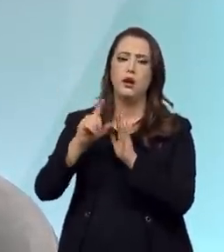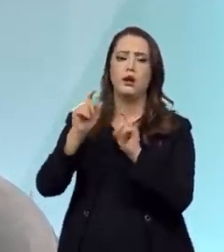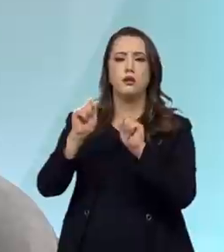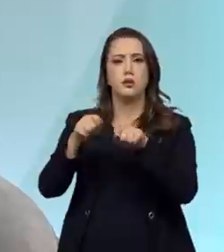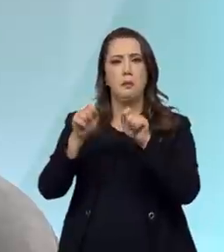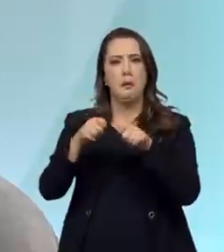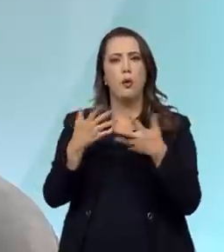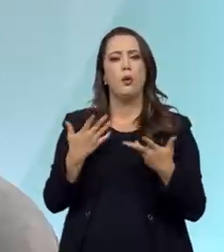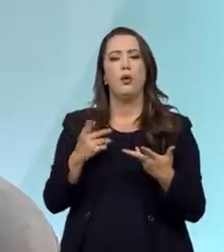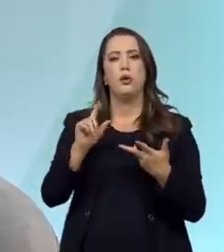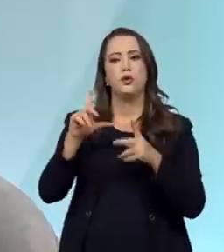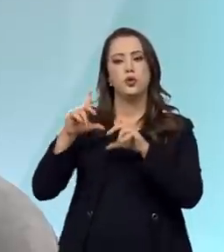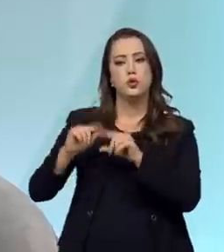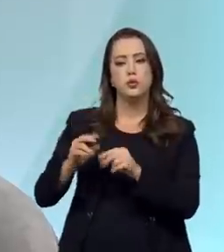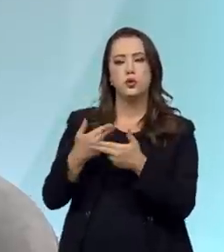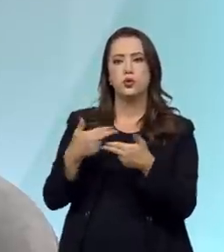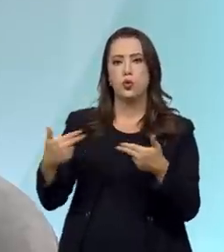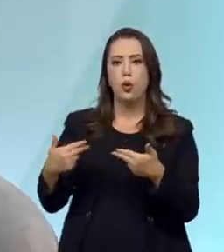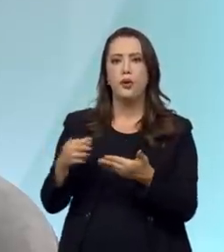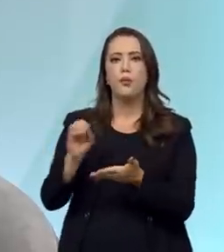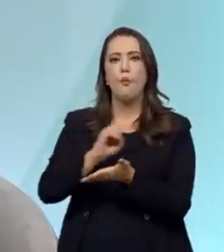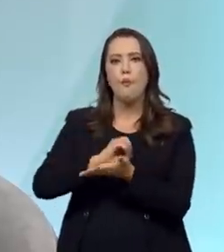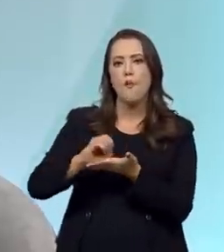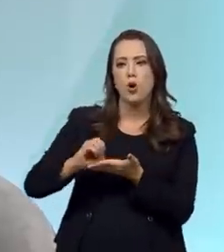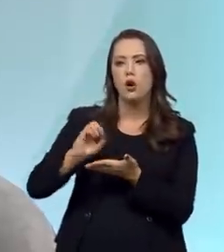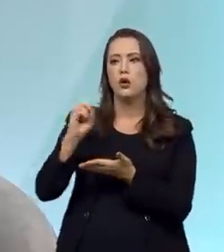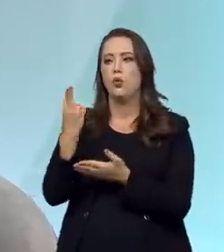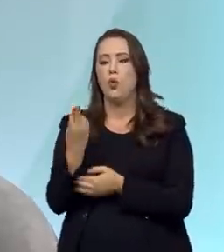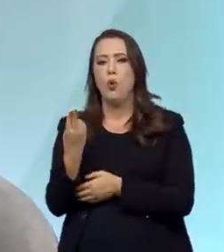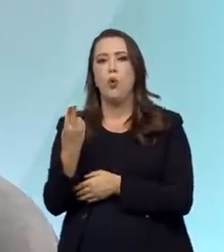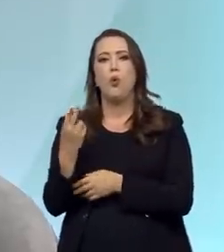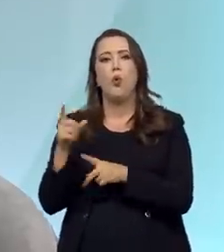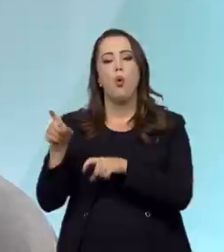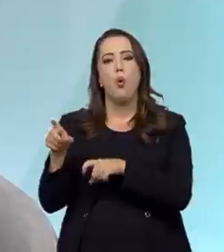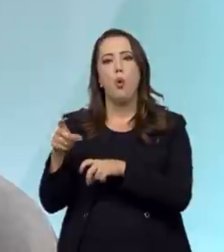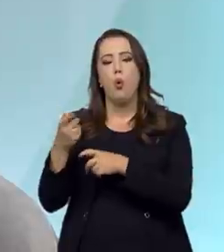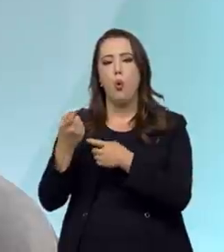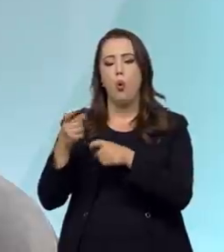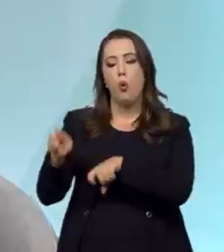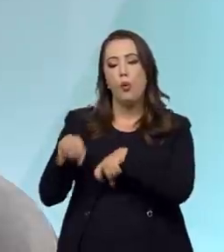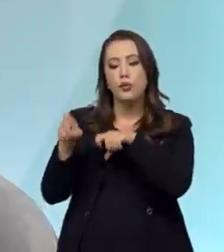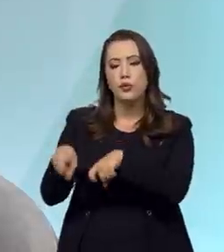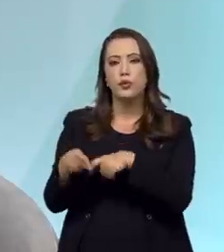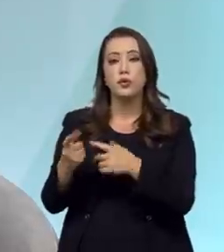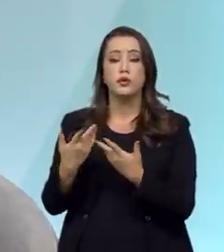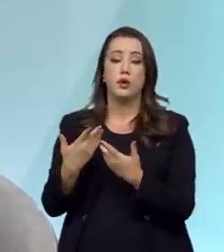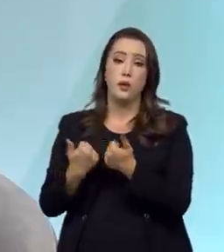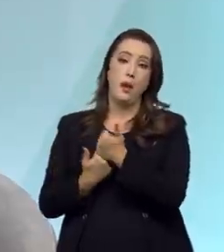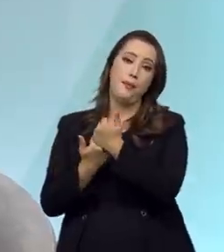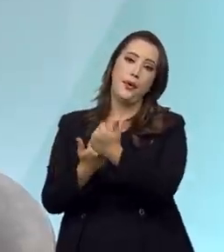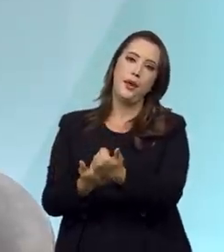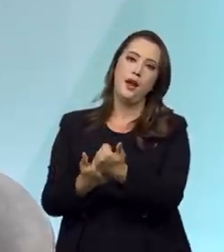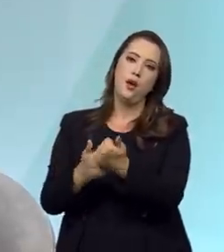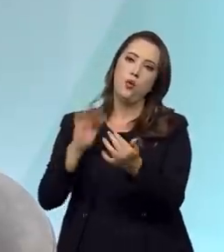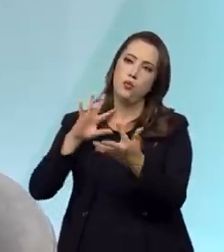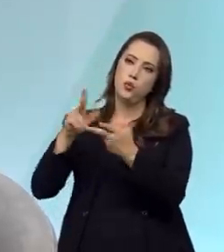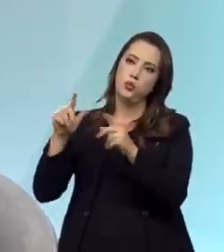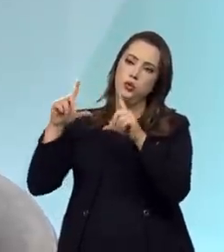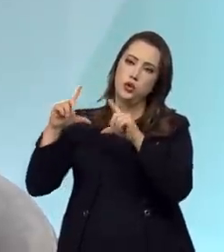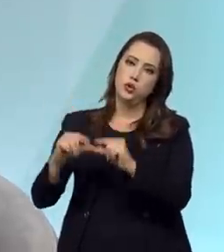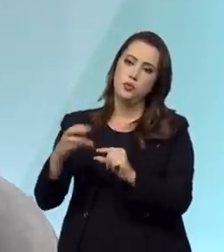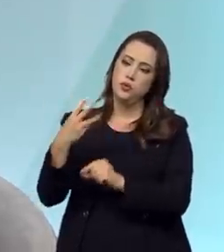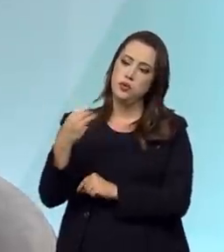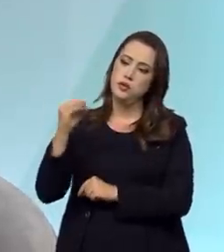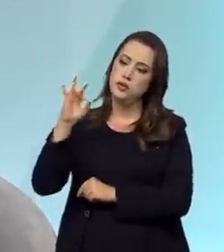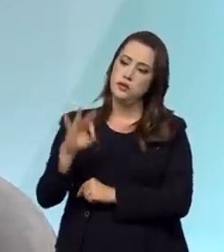metano de resíduos orgânicos urbanos e rurais e assim contribuir com uma meta global de redução de trinta por cento e